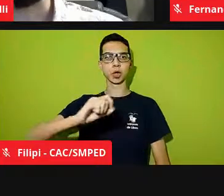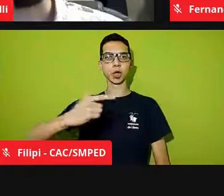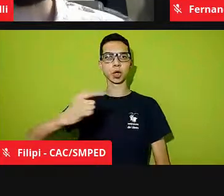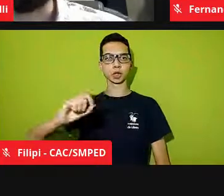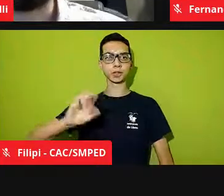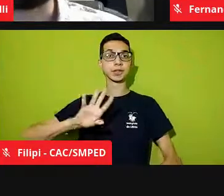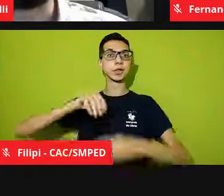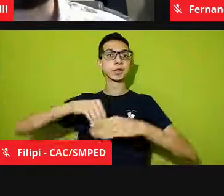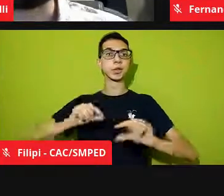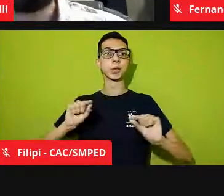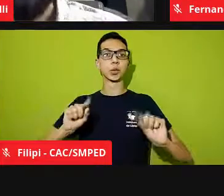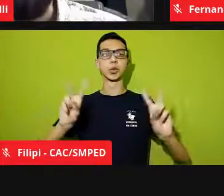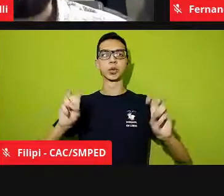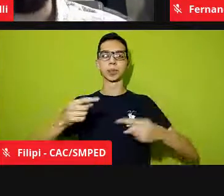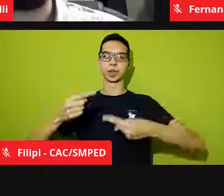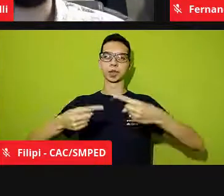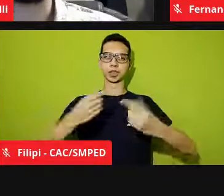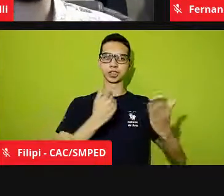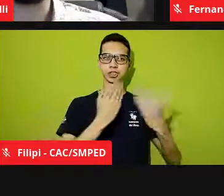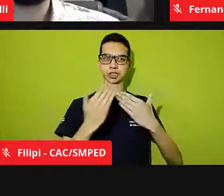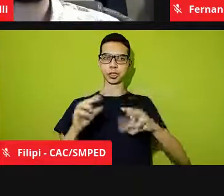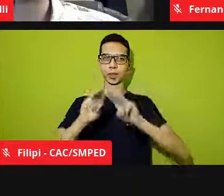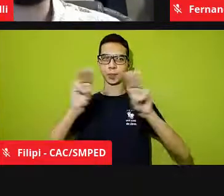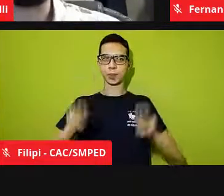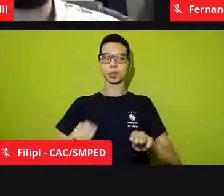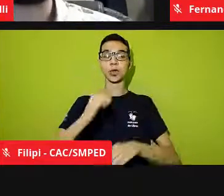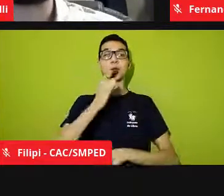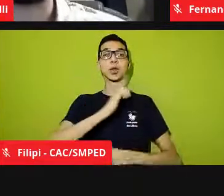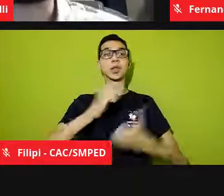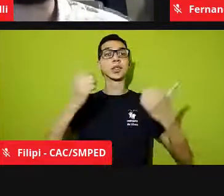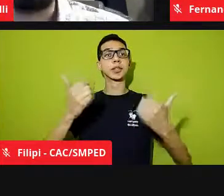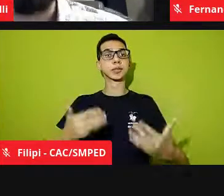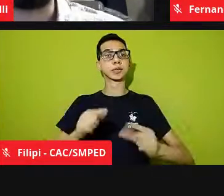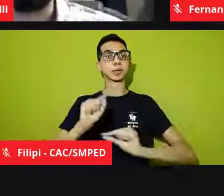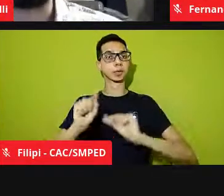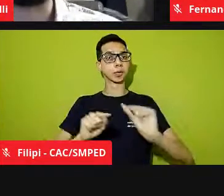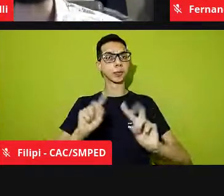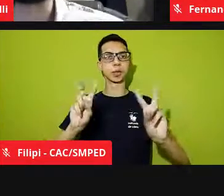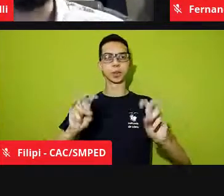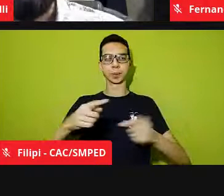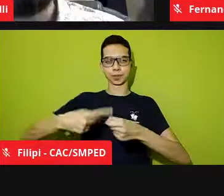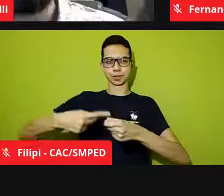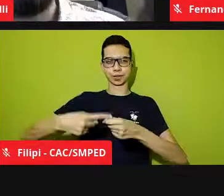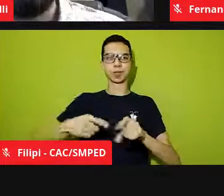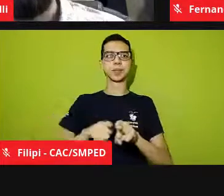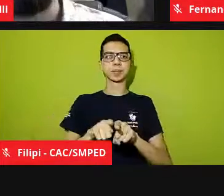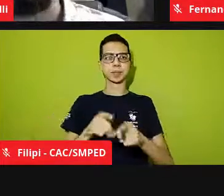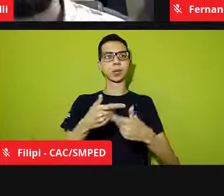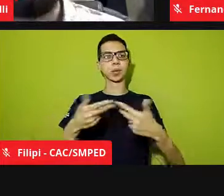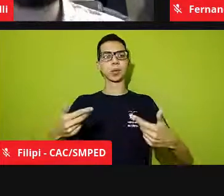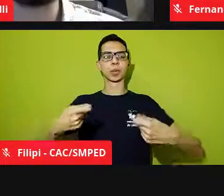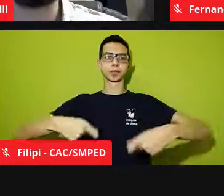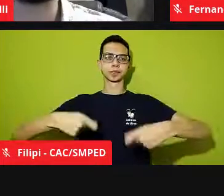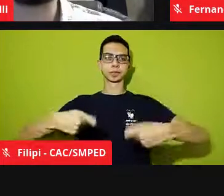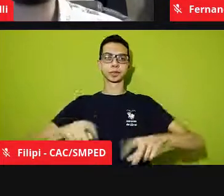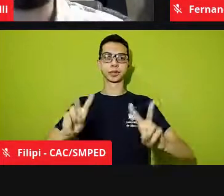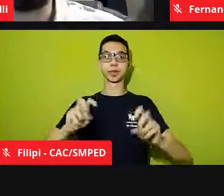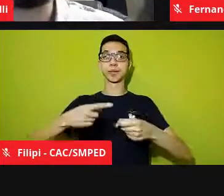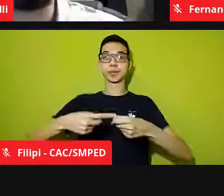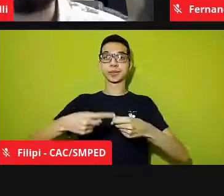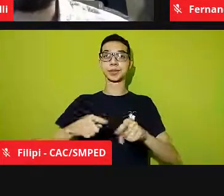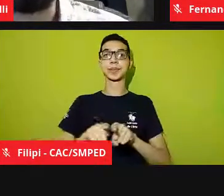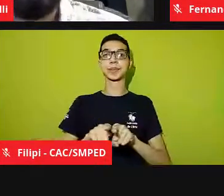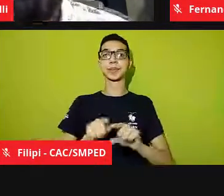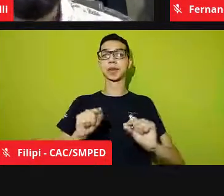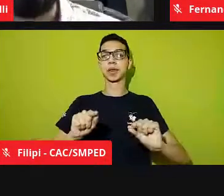dentro do programa Diálogos no Museu, para poder falar sobre essa nossa cidade e as necessidades dessa nossa cidade e os